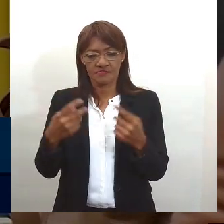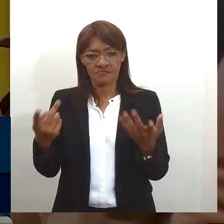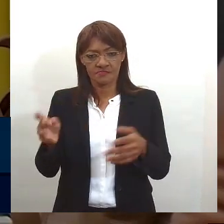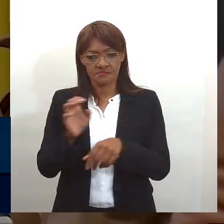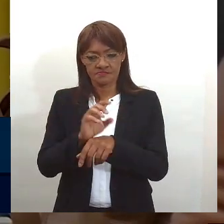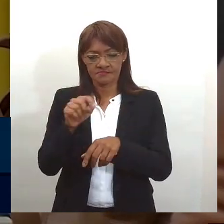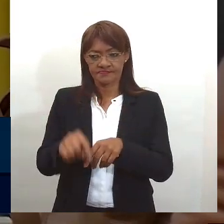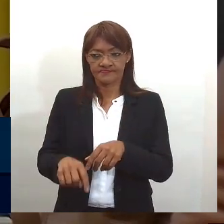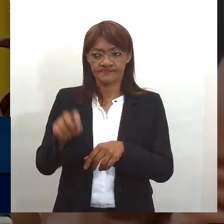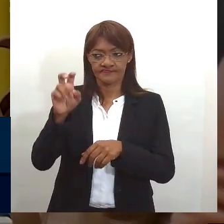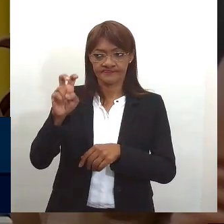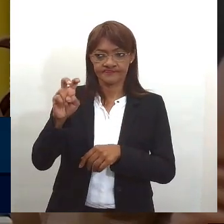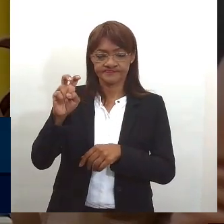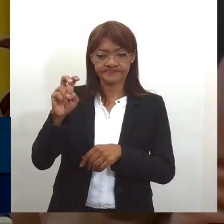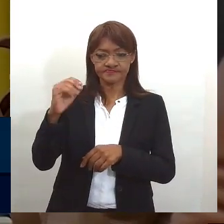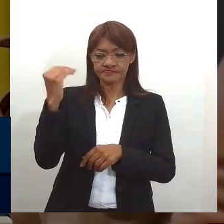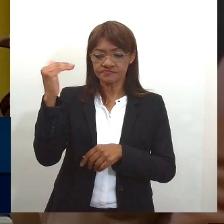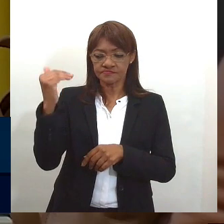ICMS.